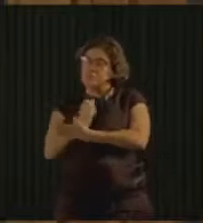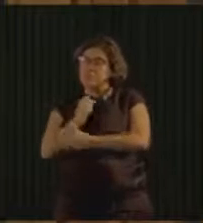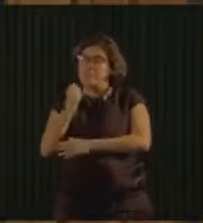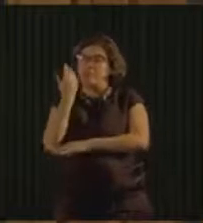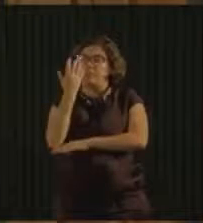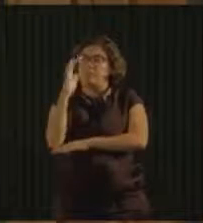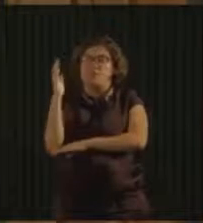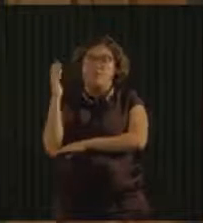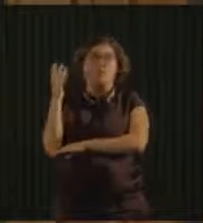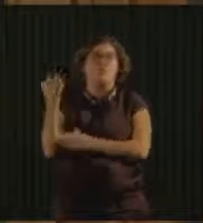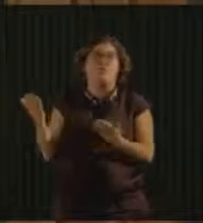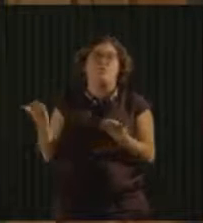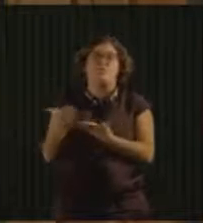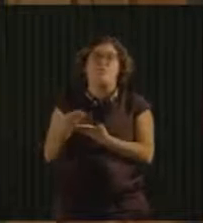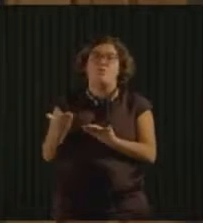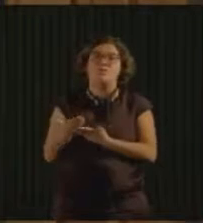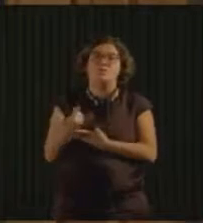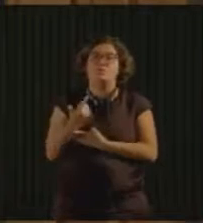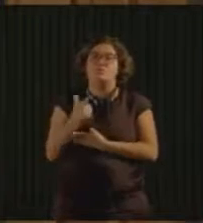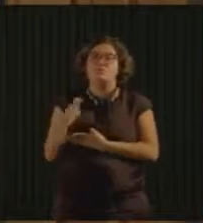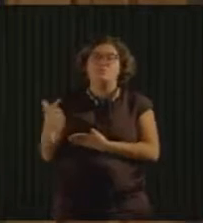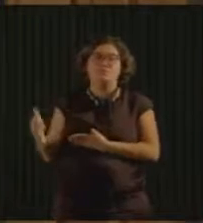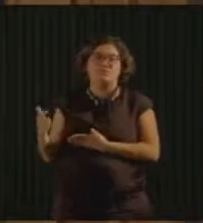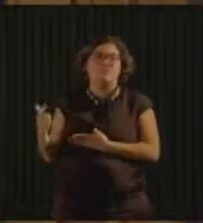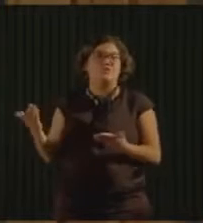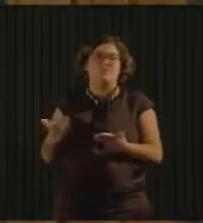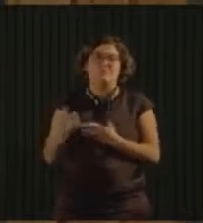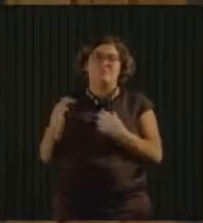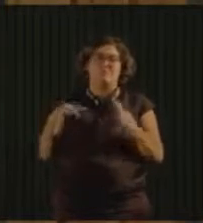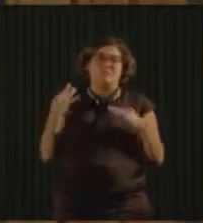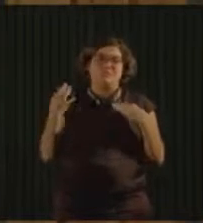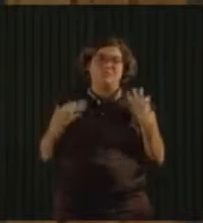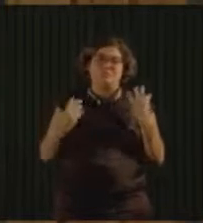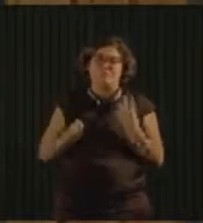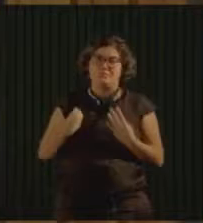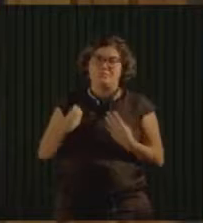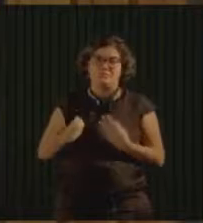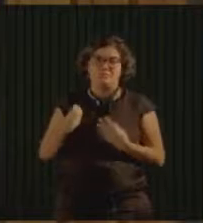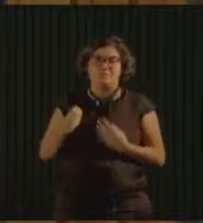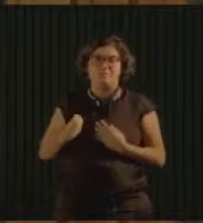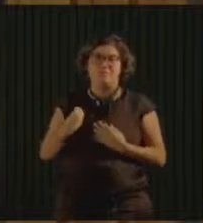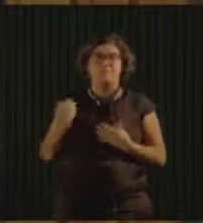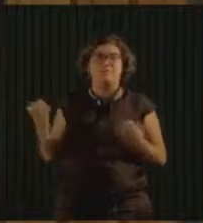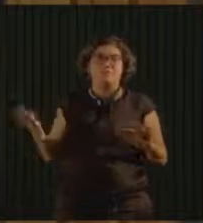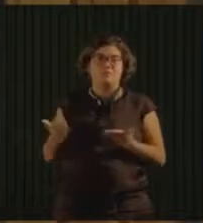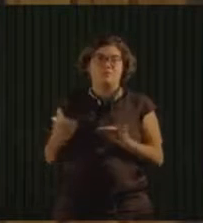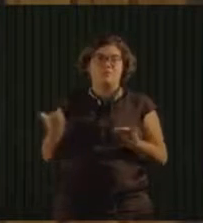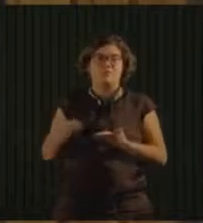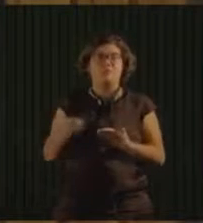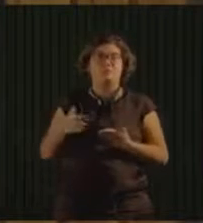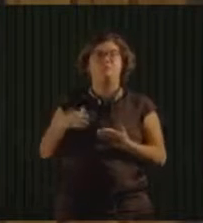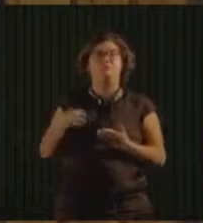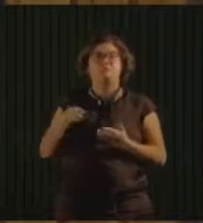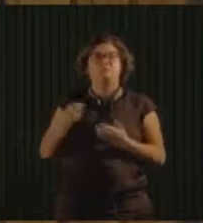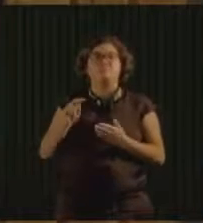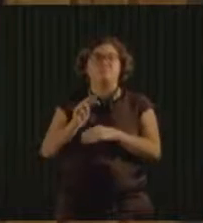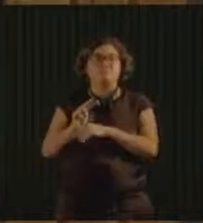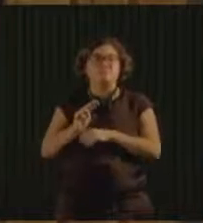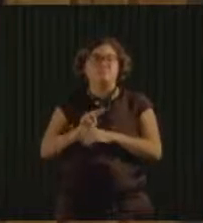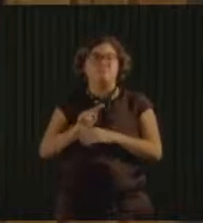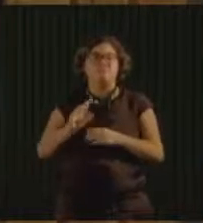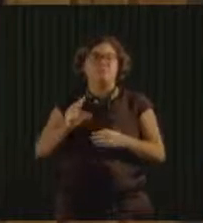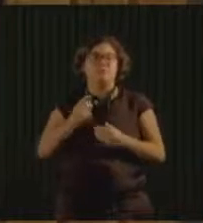ilha, eles não teriam hoje a movimentação do turismo lá, que é o que sustenta 95% das famílias